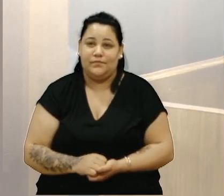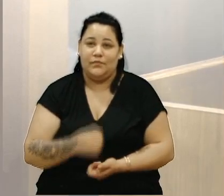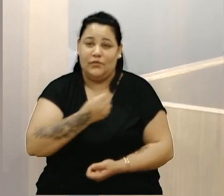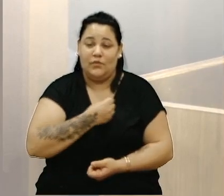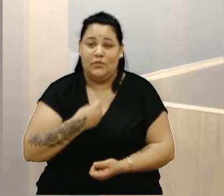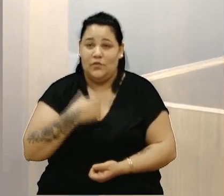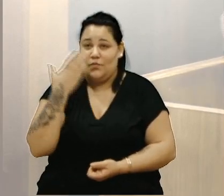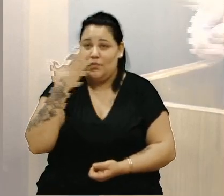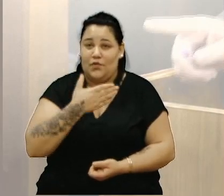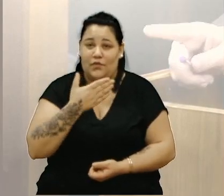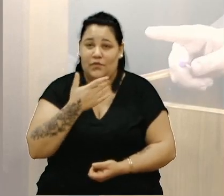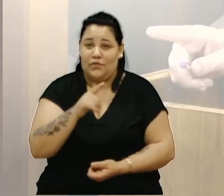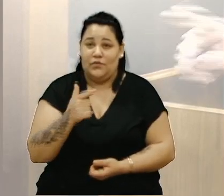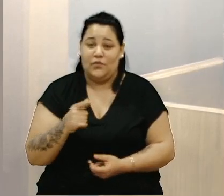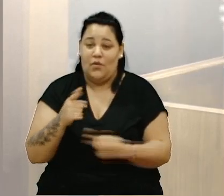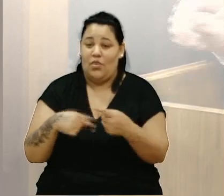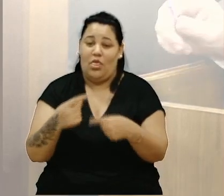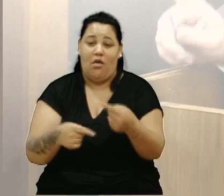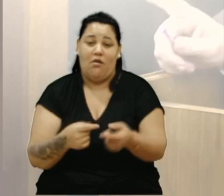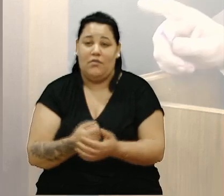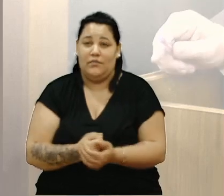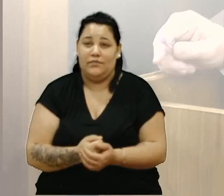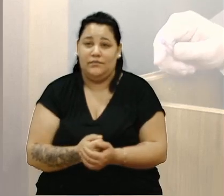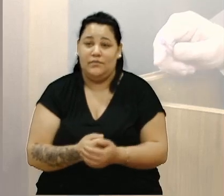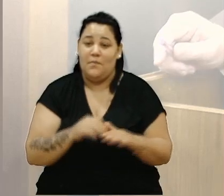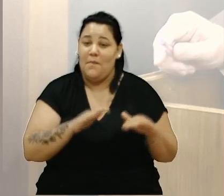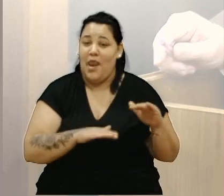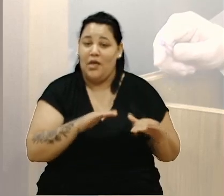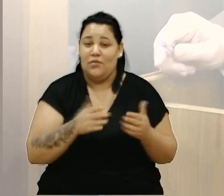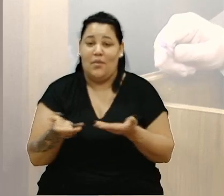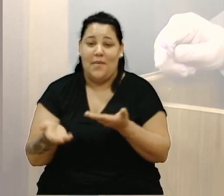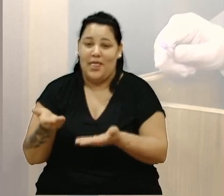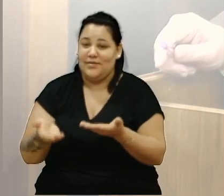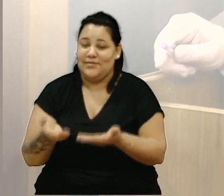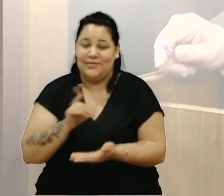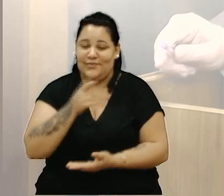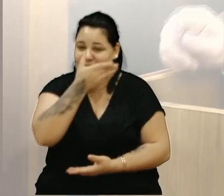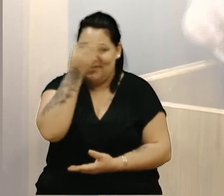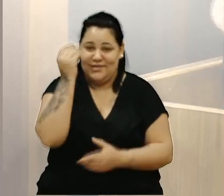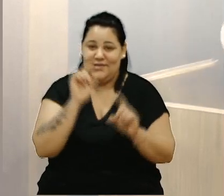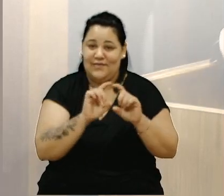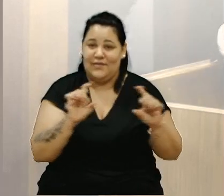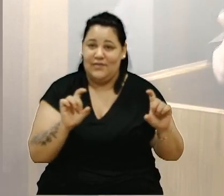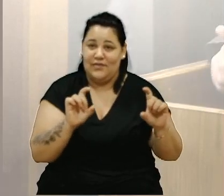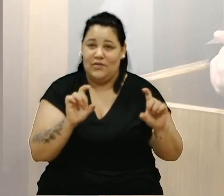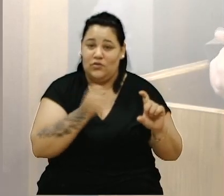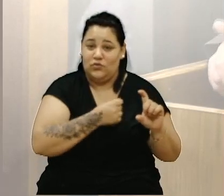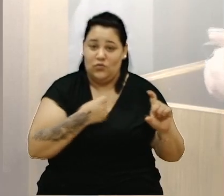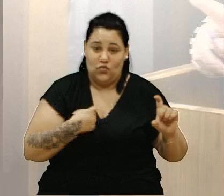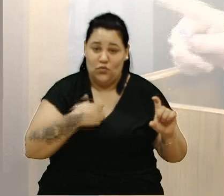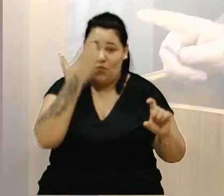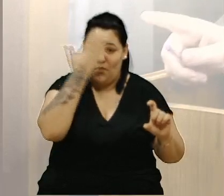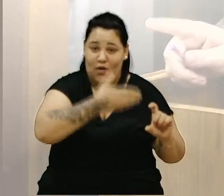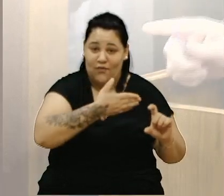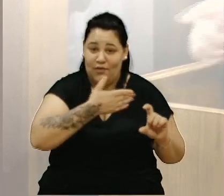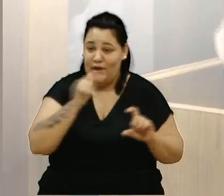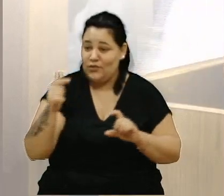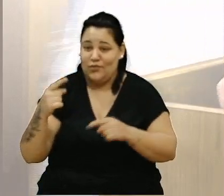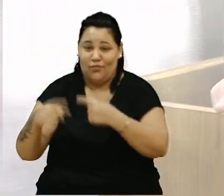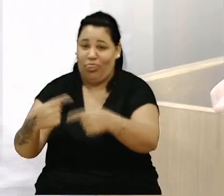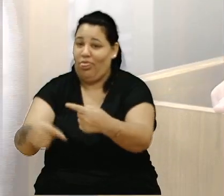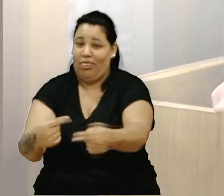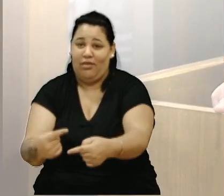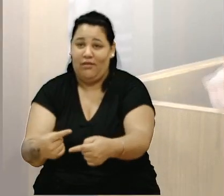seja no balanço, seja na balança. Não esqueço dessa frase. De novo, números provam, o resto trovam, seja